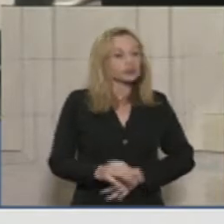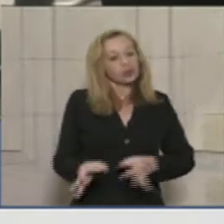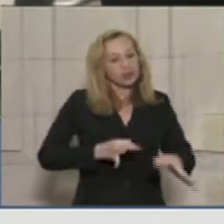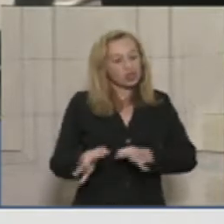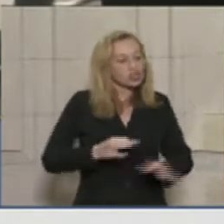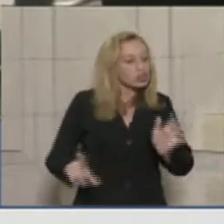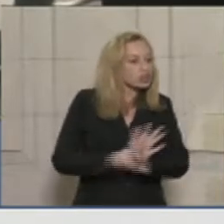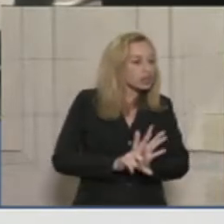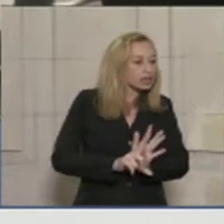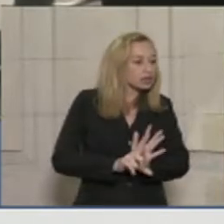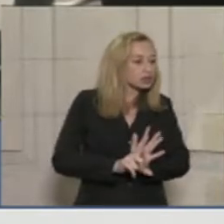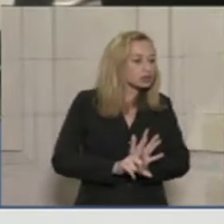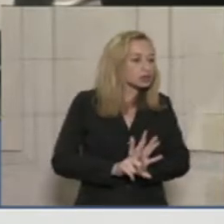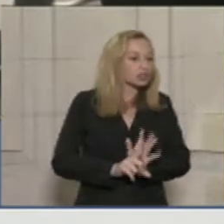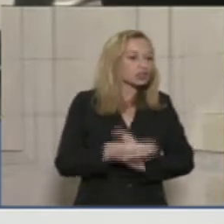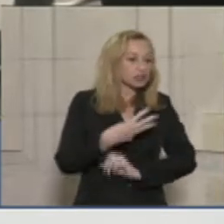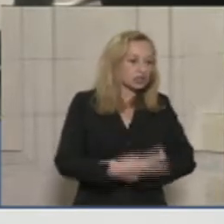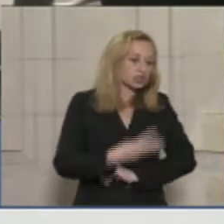Projeto de lei